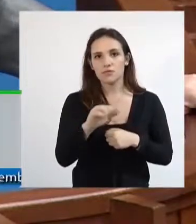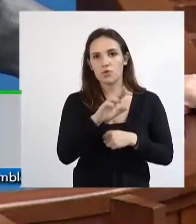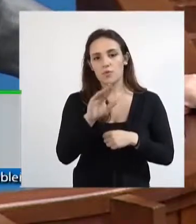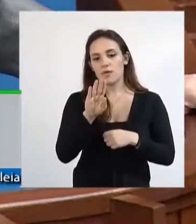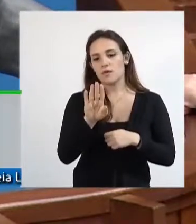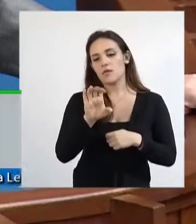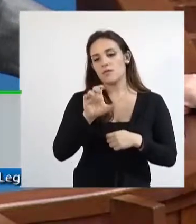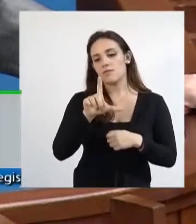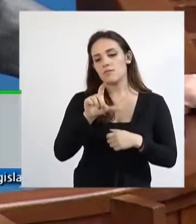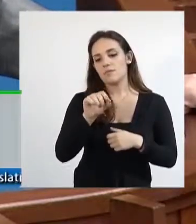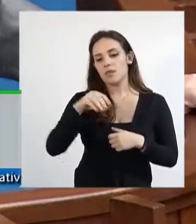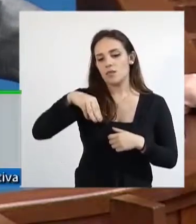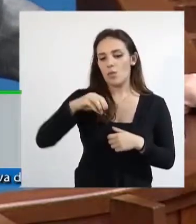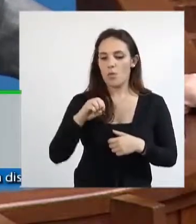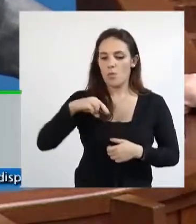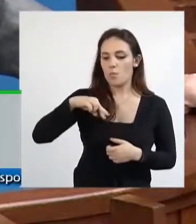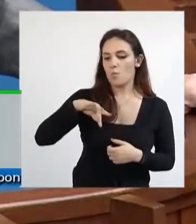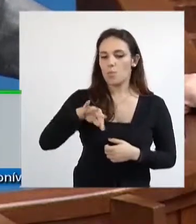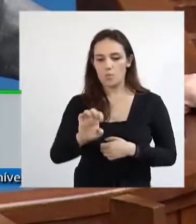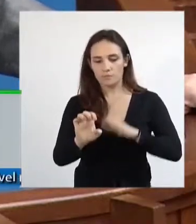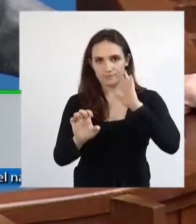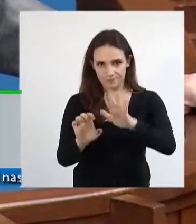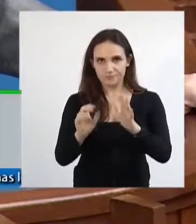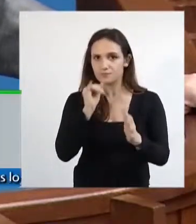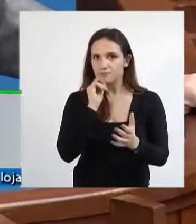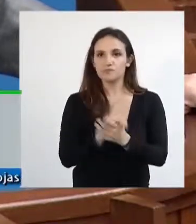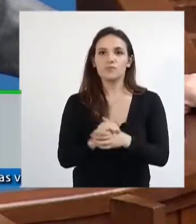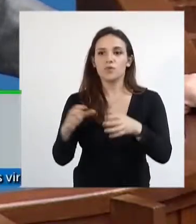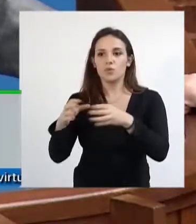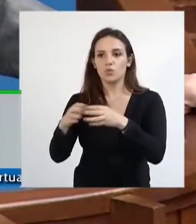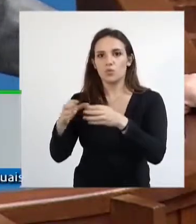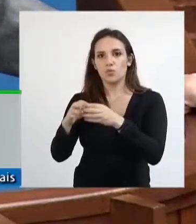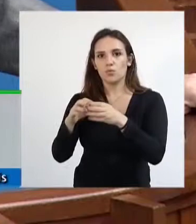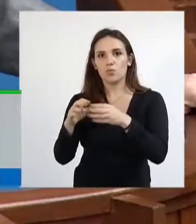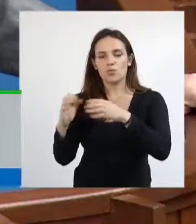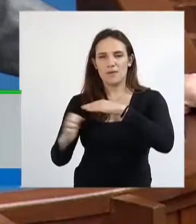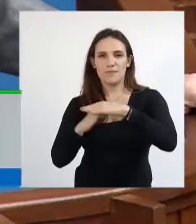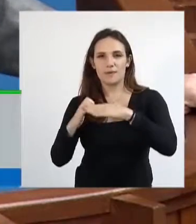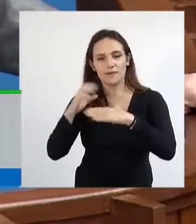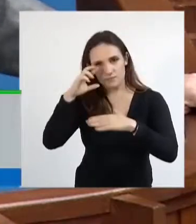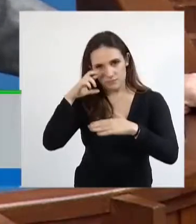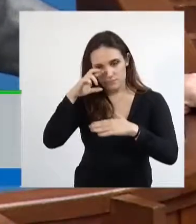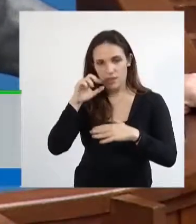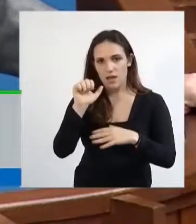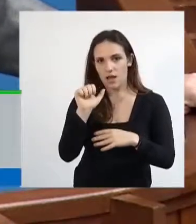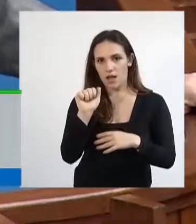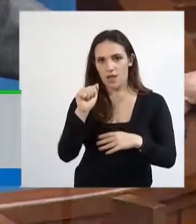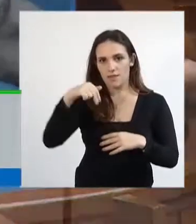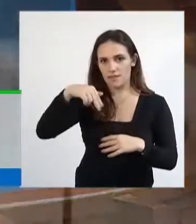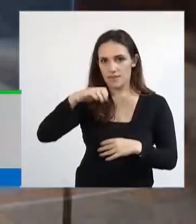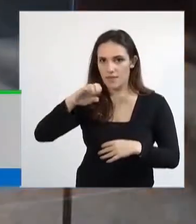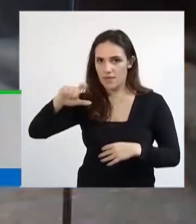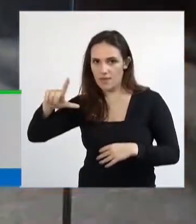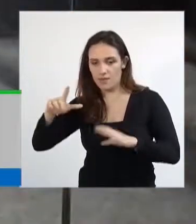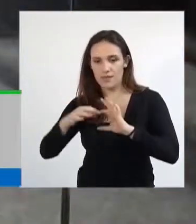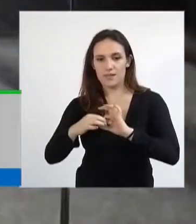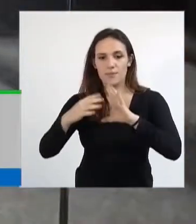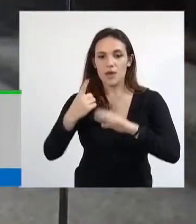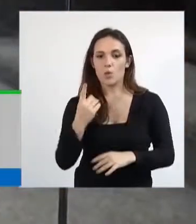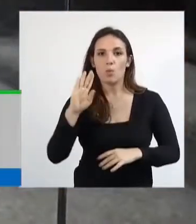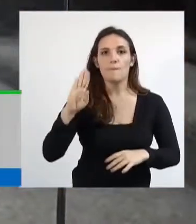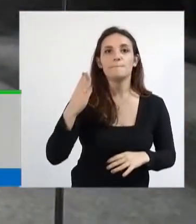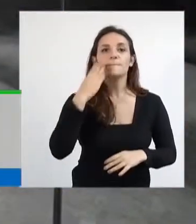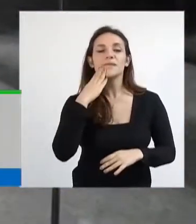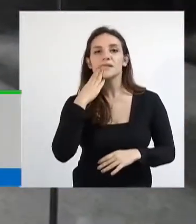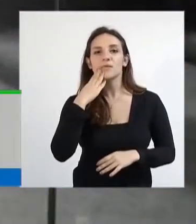número hipotético, que ela venda 1 bilhão de gigawatts de energia. E ela só